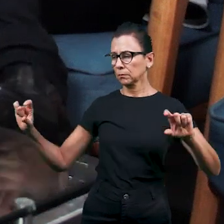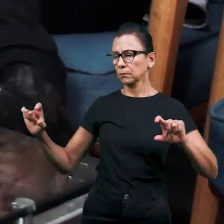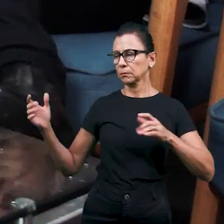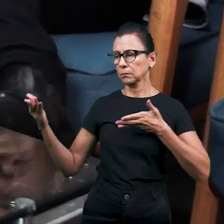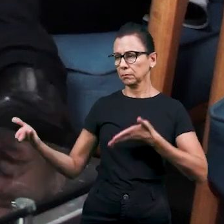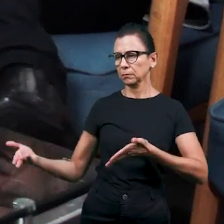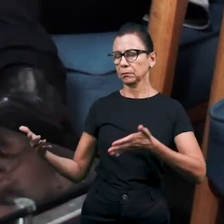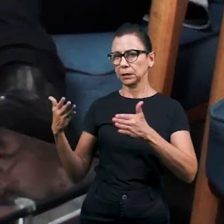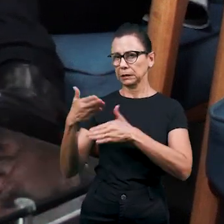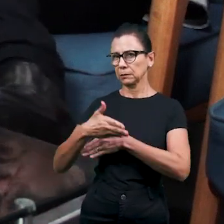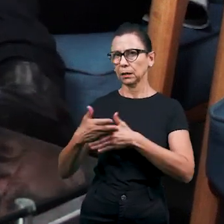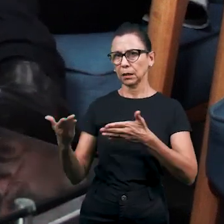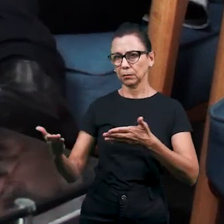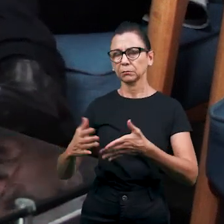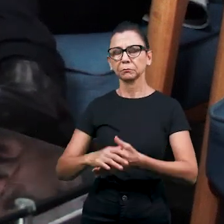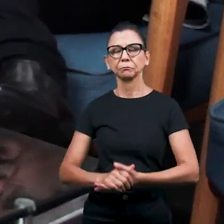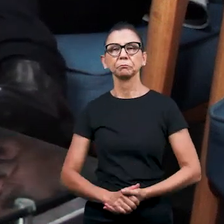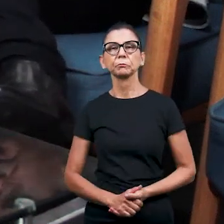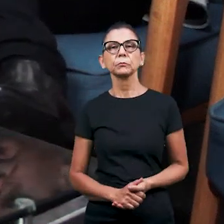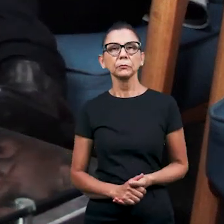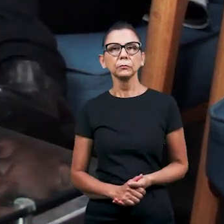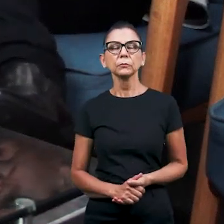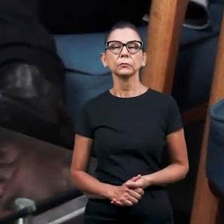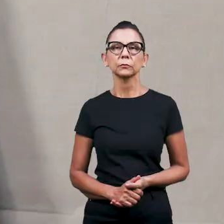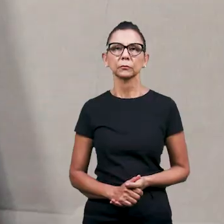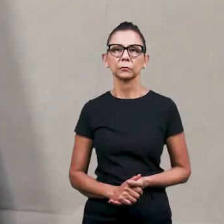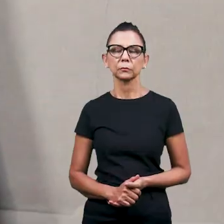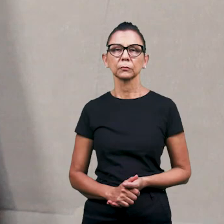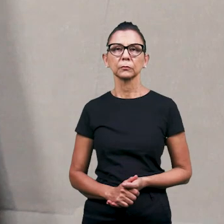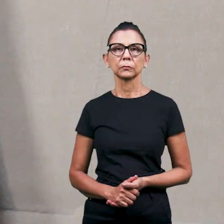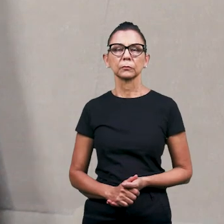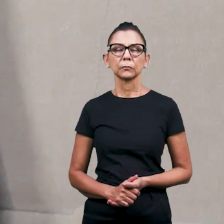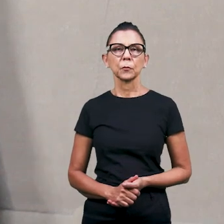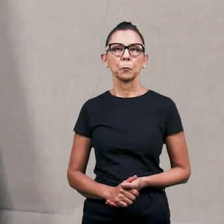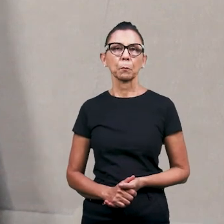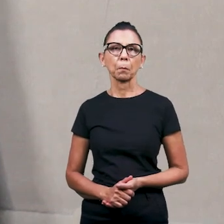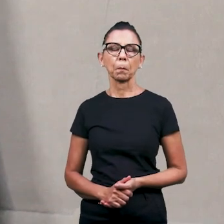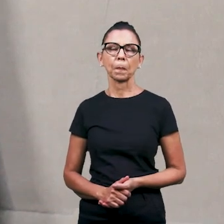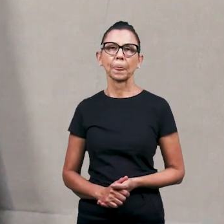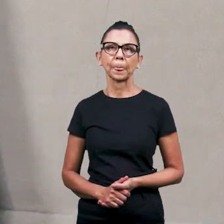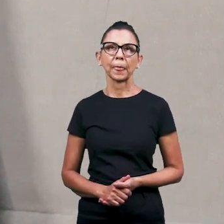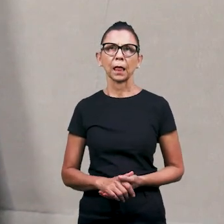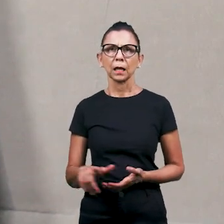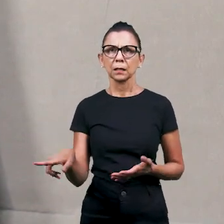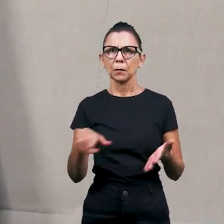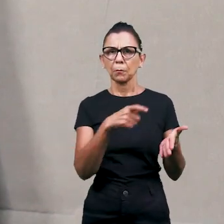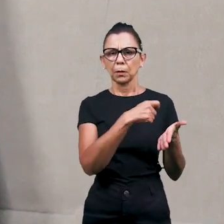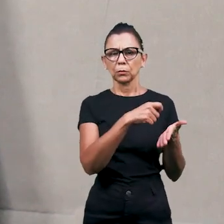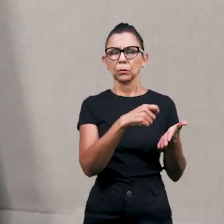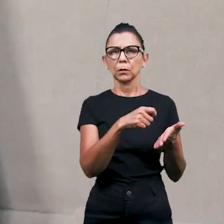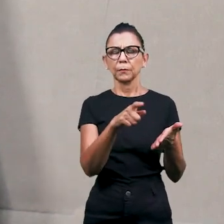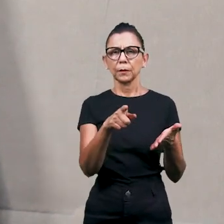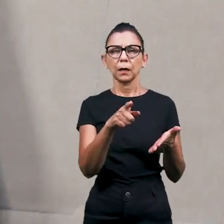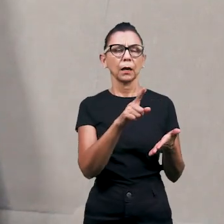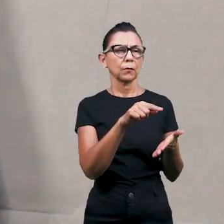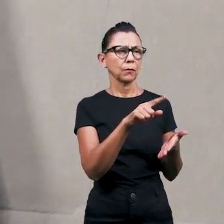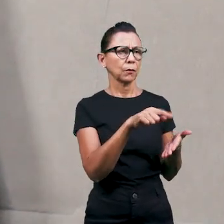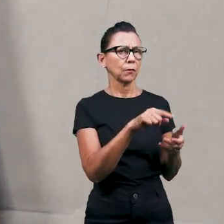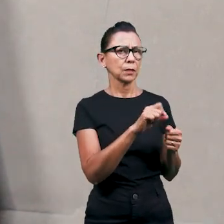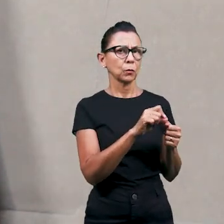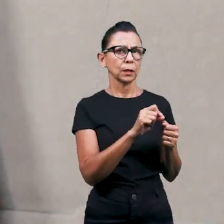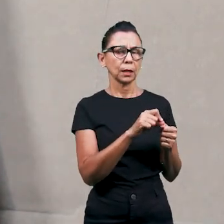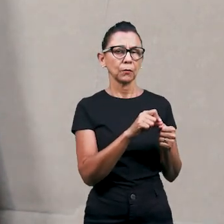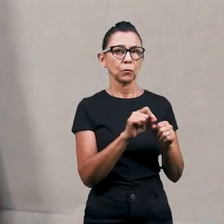Instagram, a conta do Evangelho Sem Fronteiras, que é uma conta do presbitério. É do presbitério, isso é importante dizer. É uma conta do presbitério, né, ICM, tem